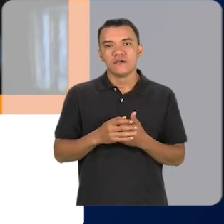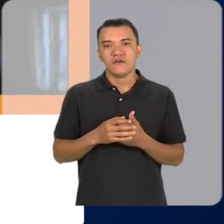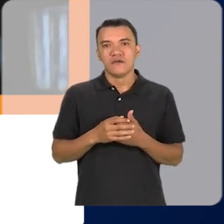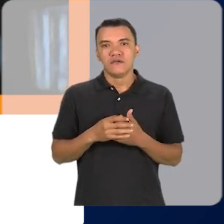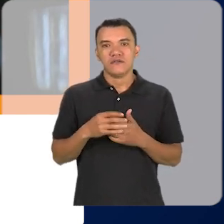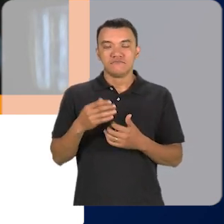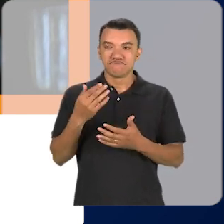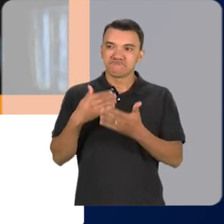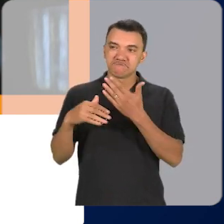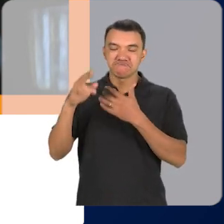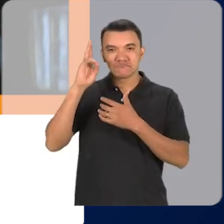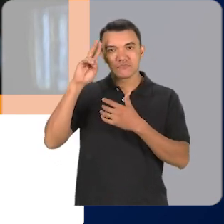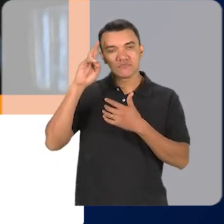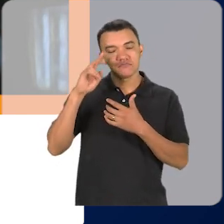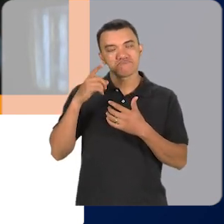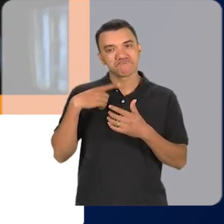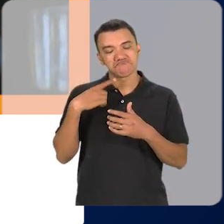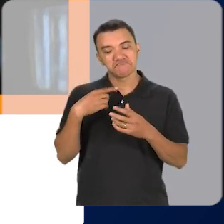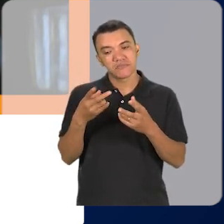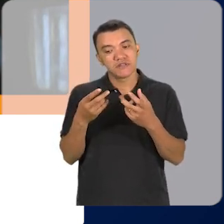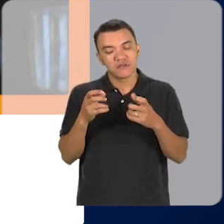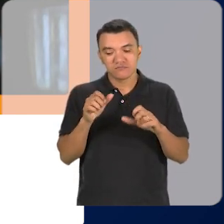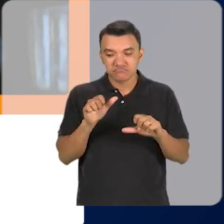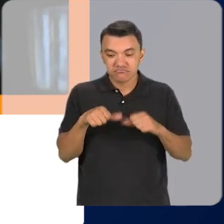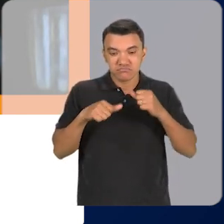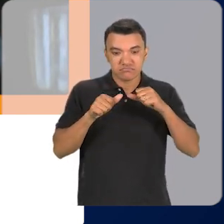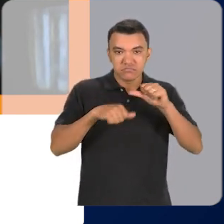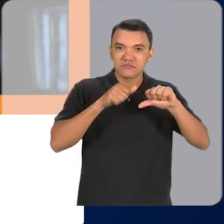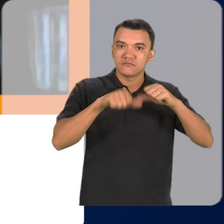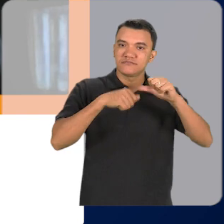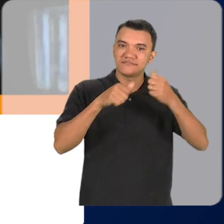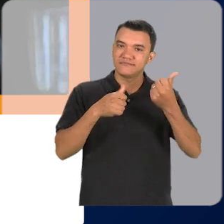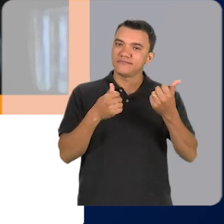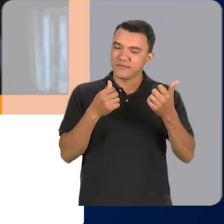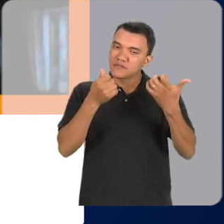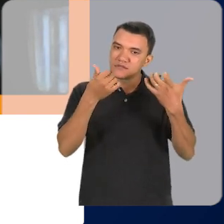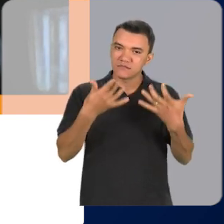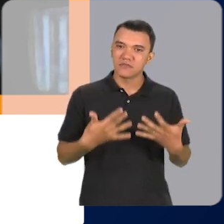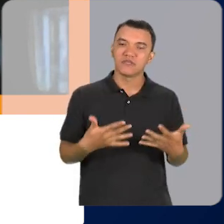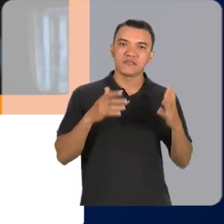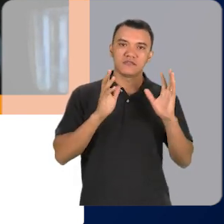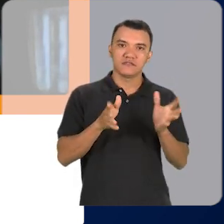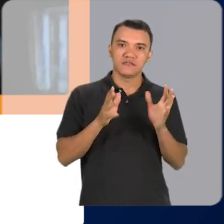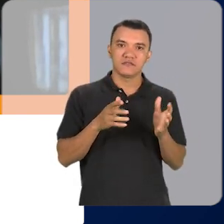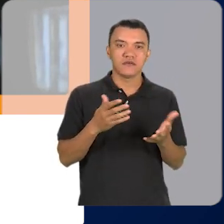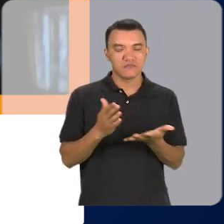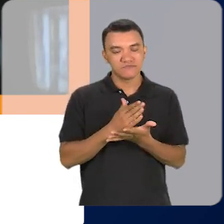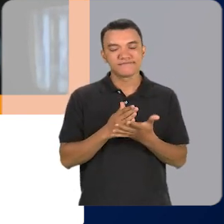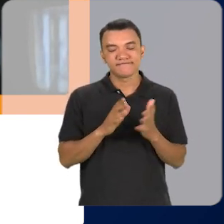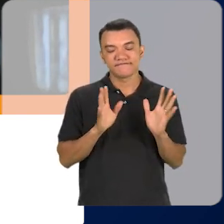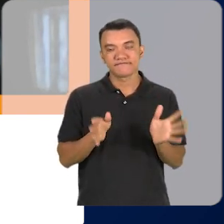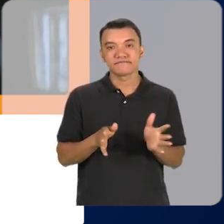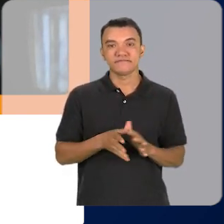perspectiva histórica, né, são as mudanças, são as transformações, aquelas que eu já me referia, né, em alguns momentos,